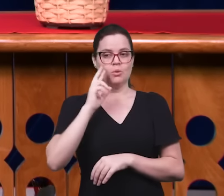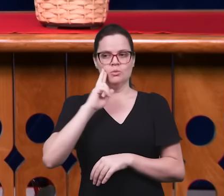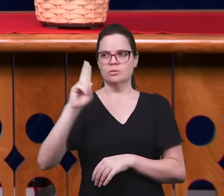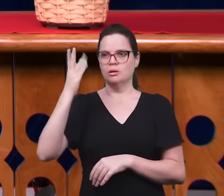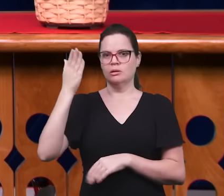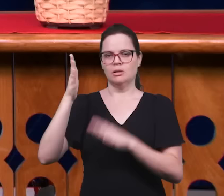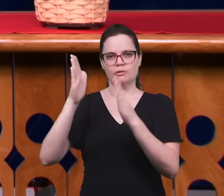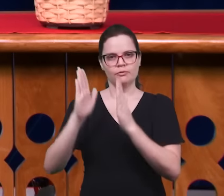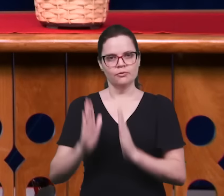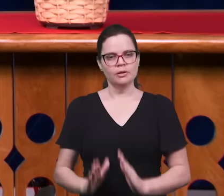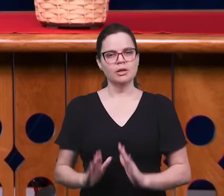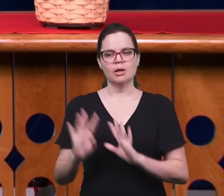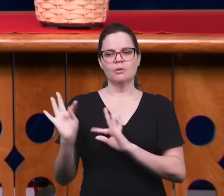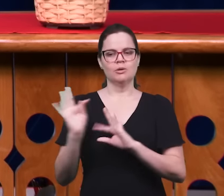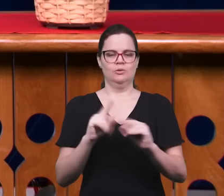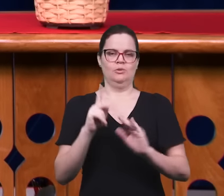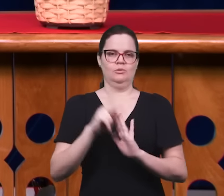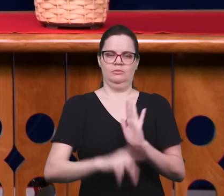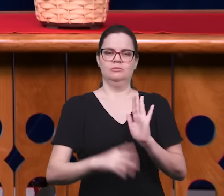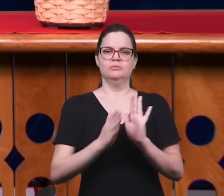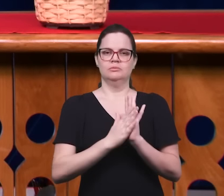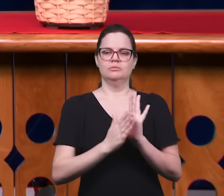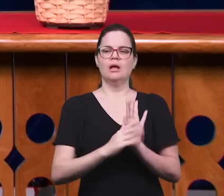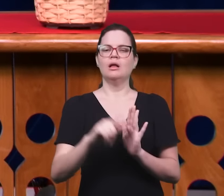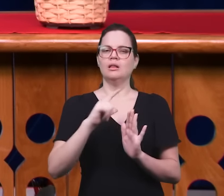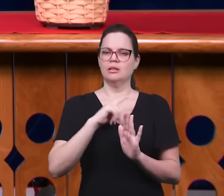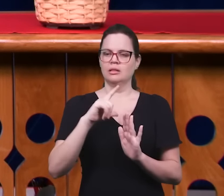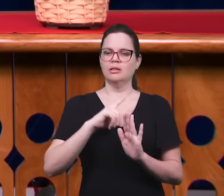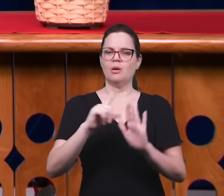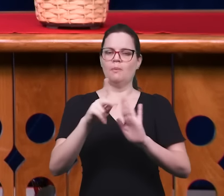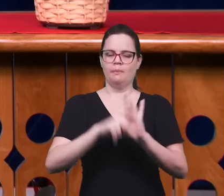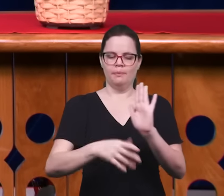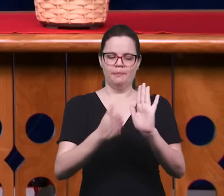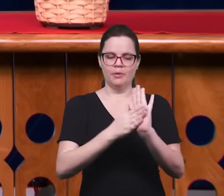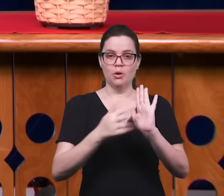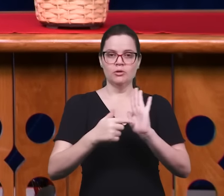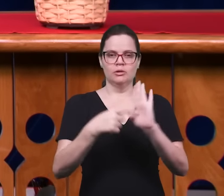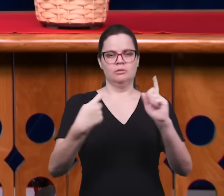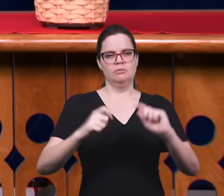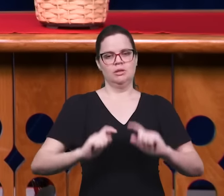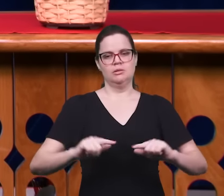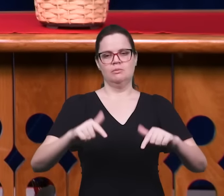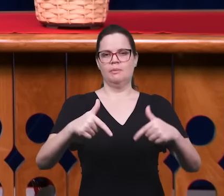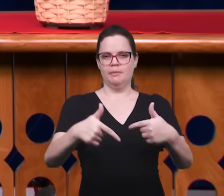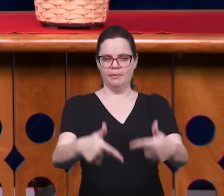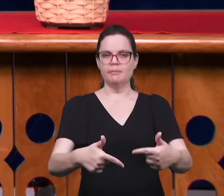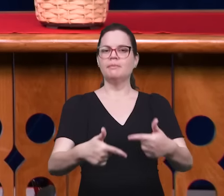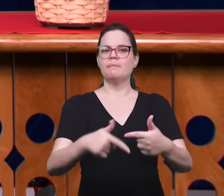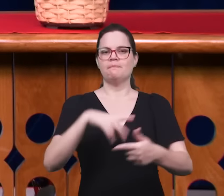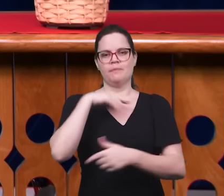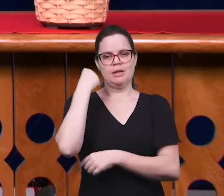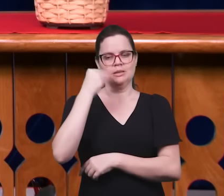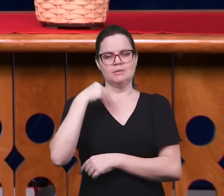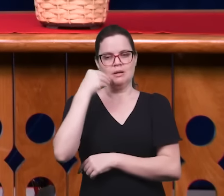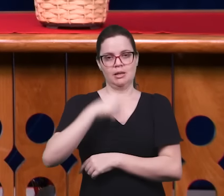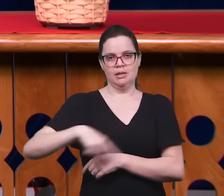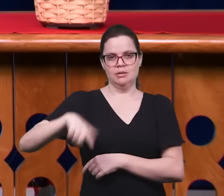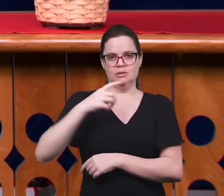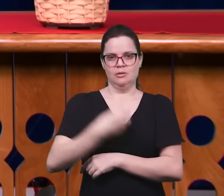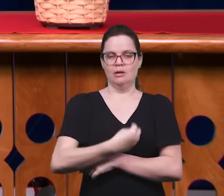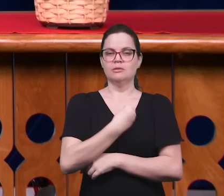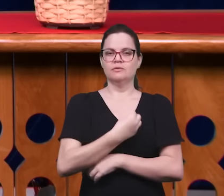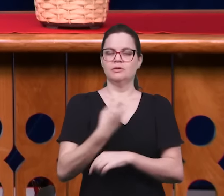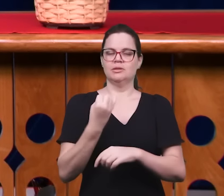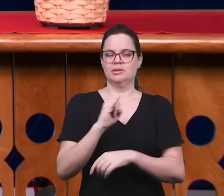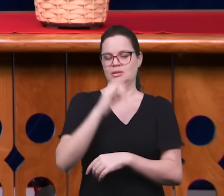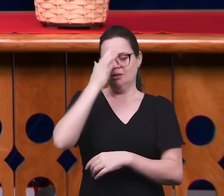Ele é fiel com o seu projeto. Há uma obra a ser realizada e muitas experiências nós temos